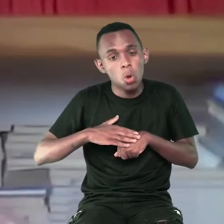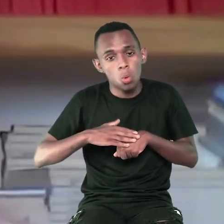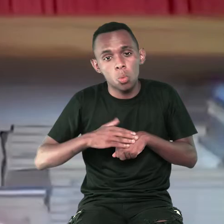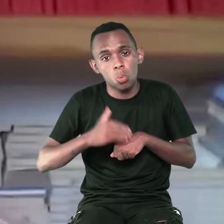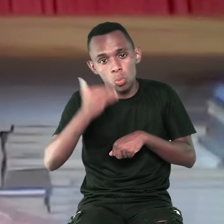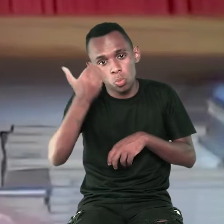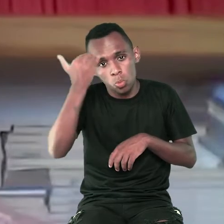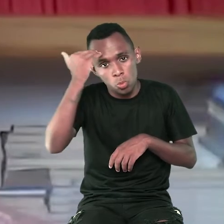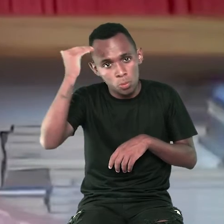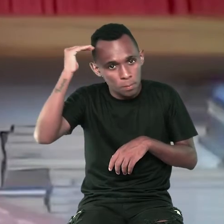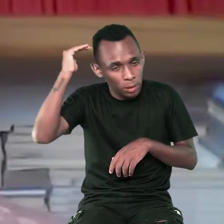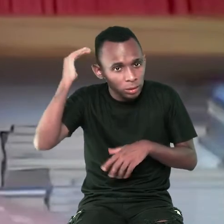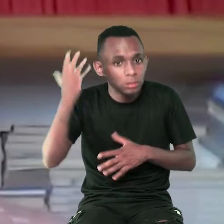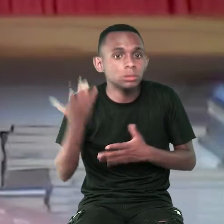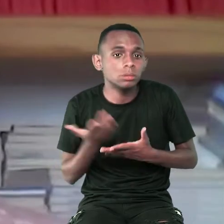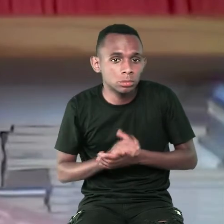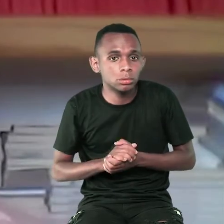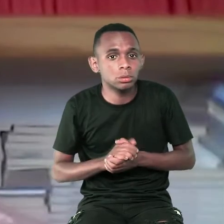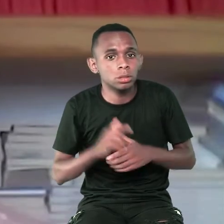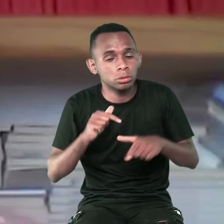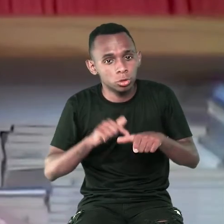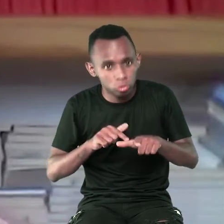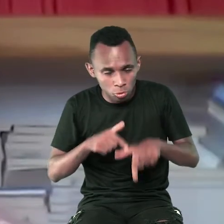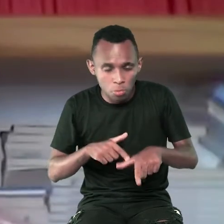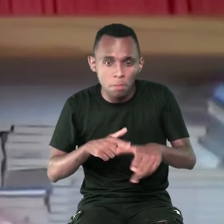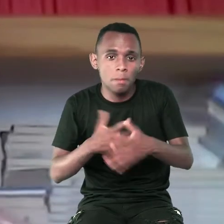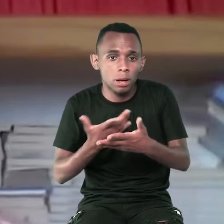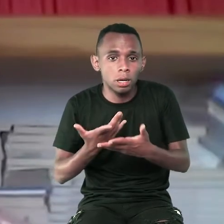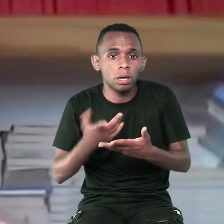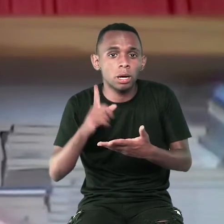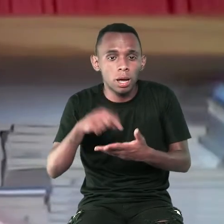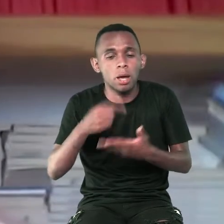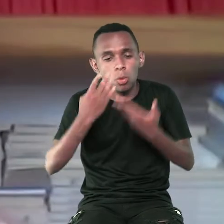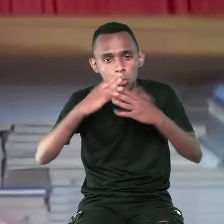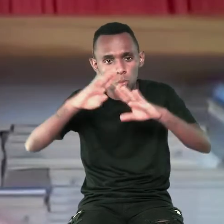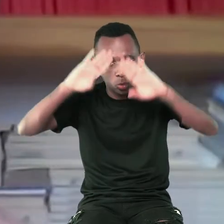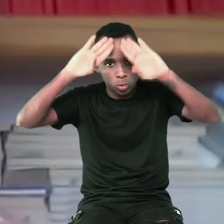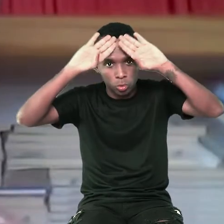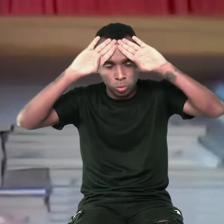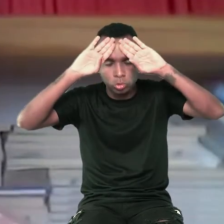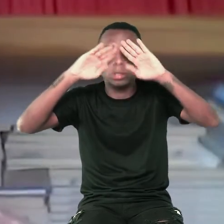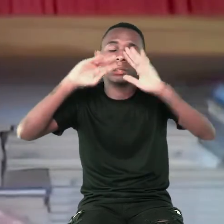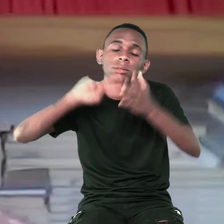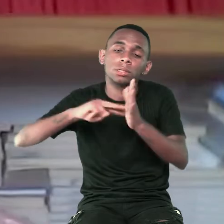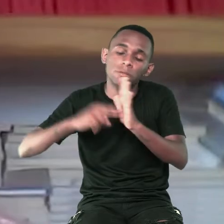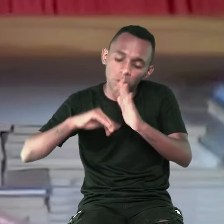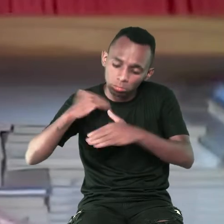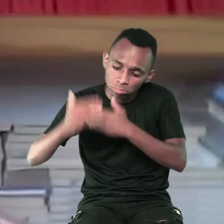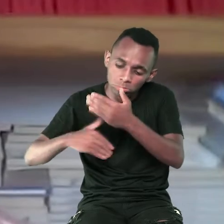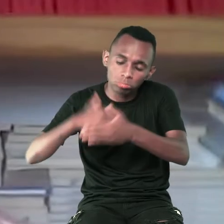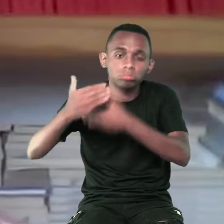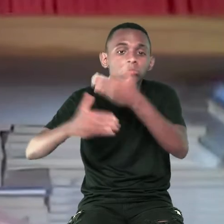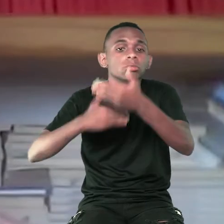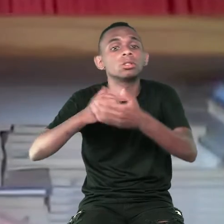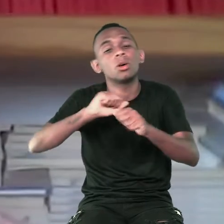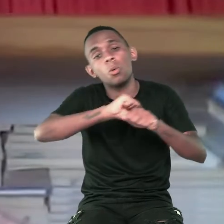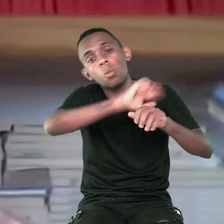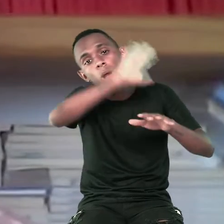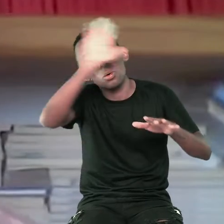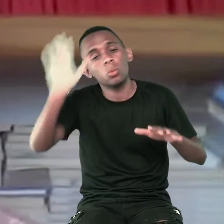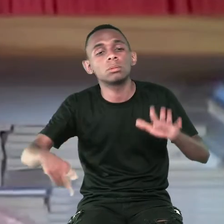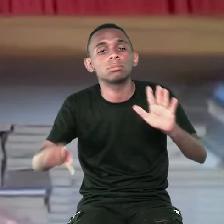e a gente tem Oxumaré, né, que é um orixá da prosperidade, e o arco-íris é o símbolo